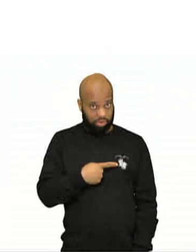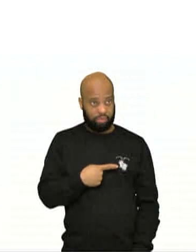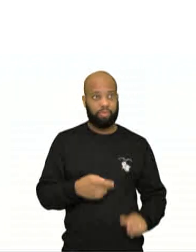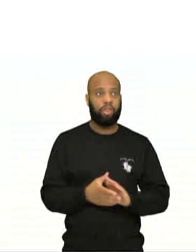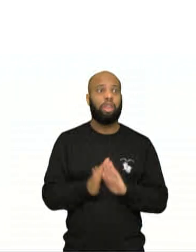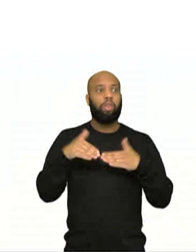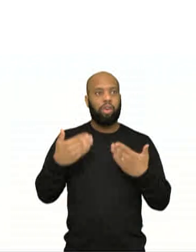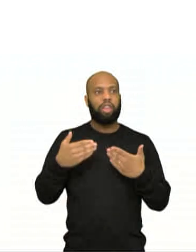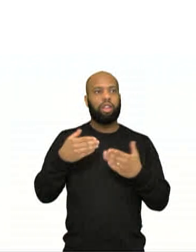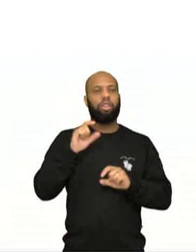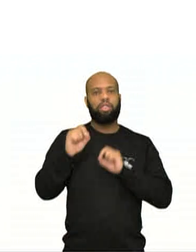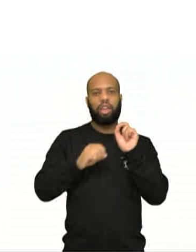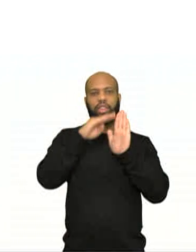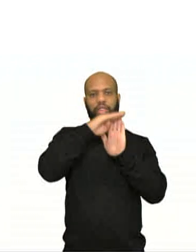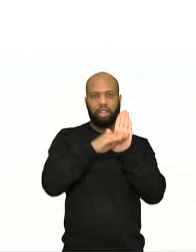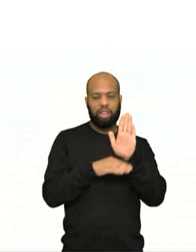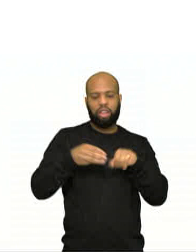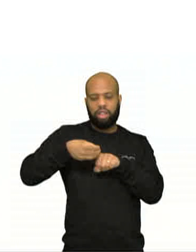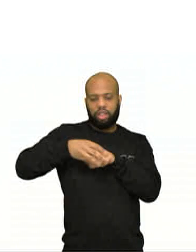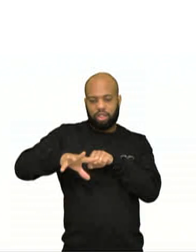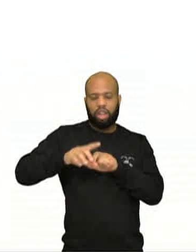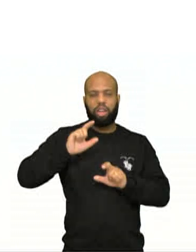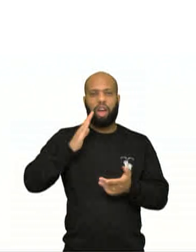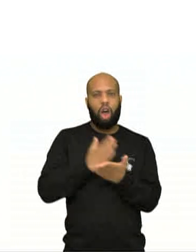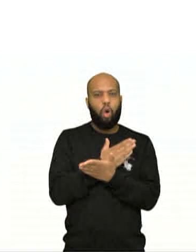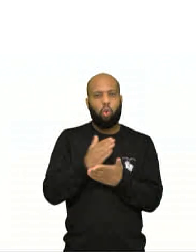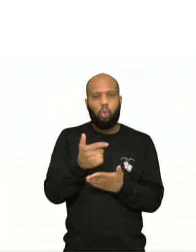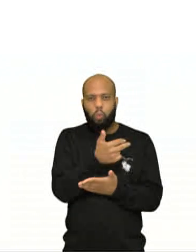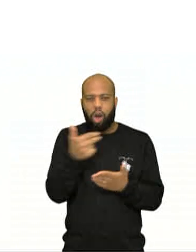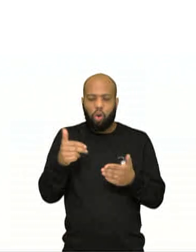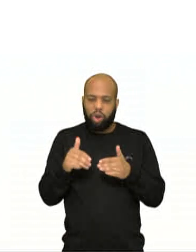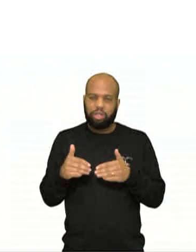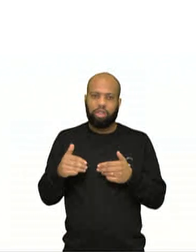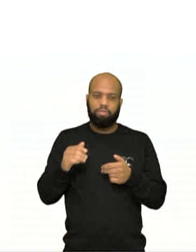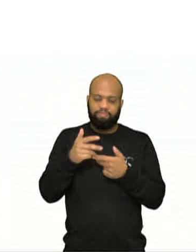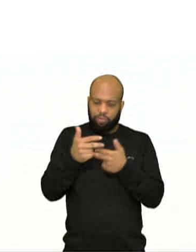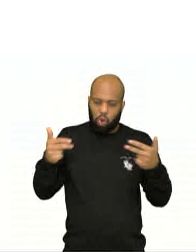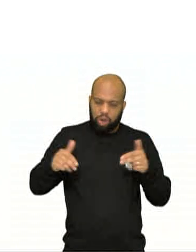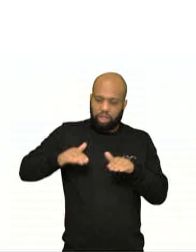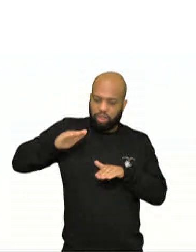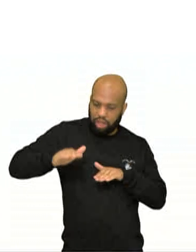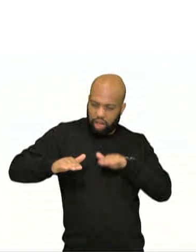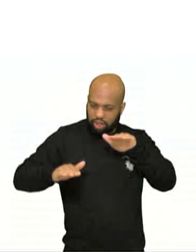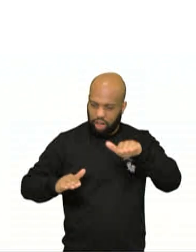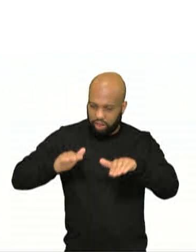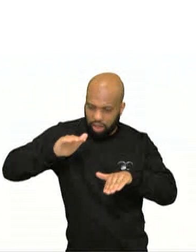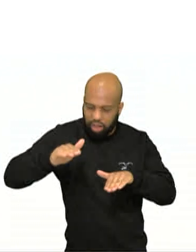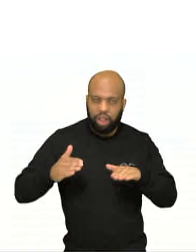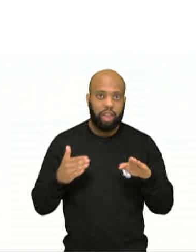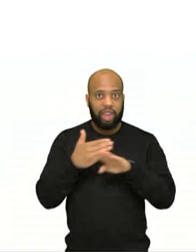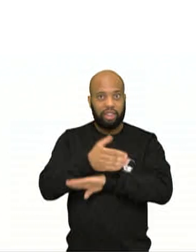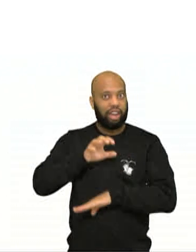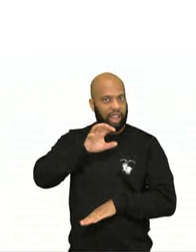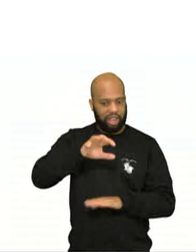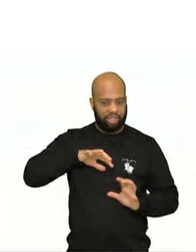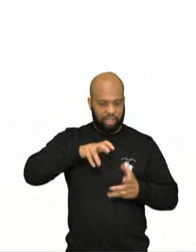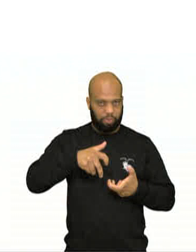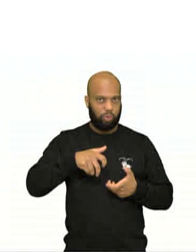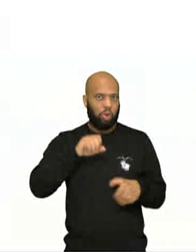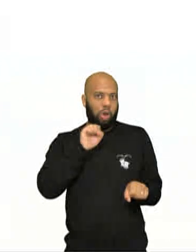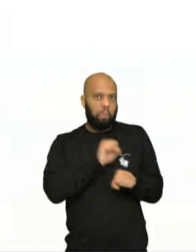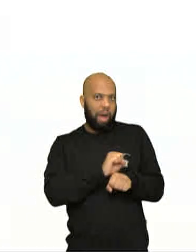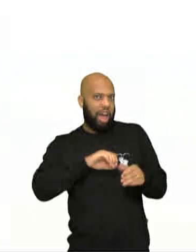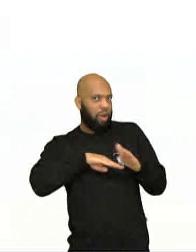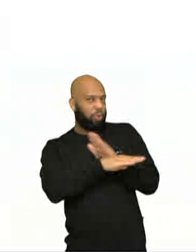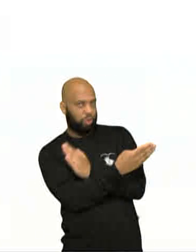Fica então uma lista de sugestões de pequenos passos que podem ser uma entrada neste mundo fora da zona de